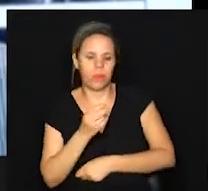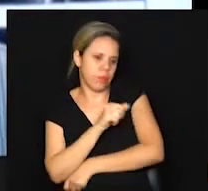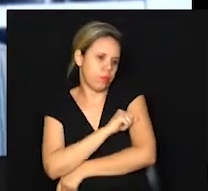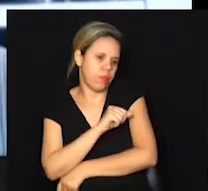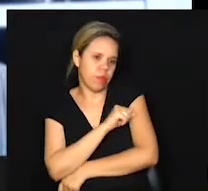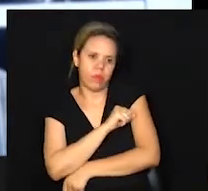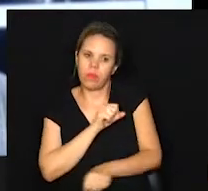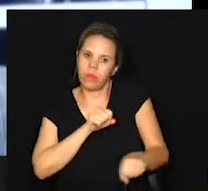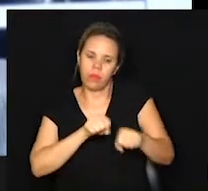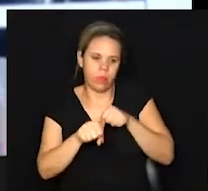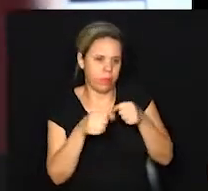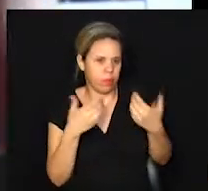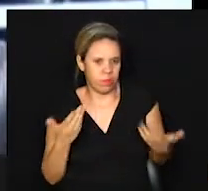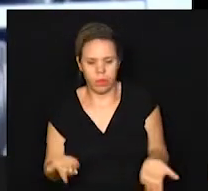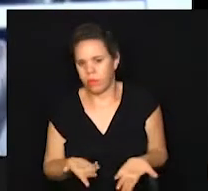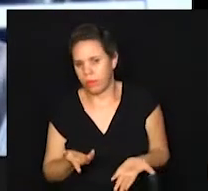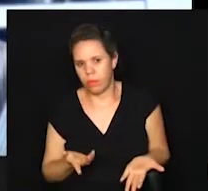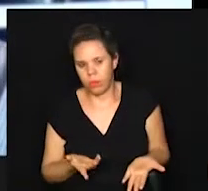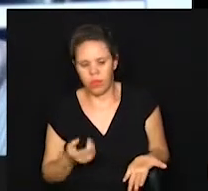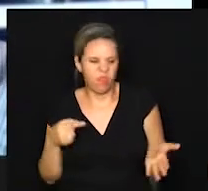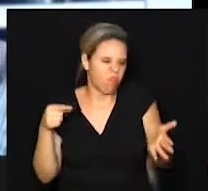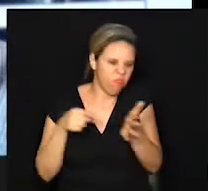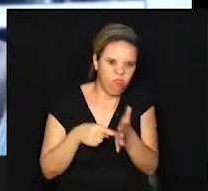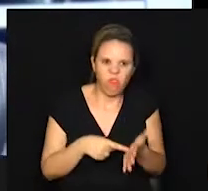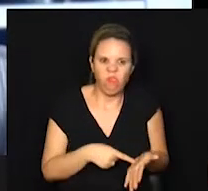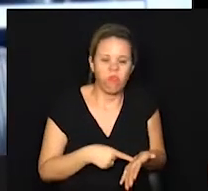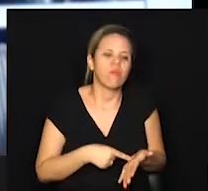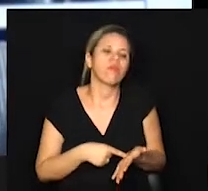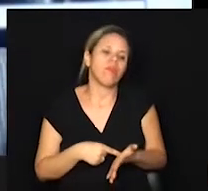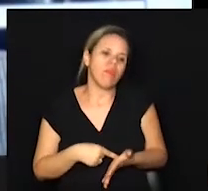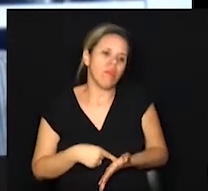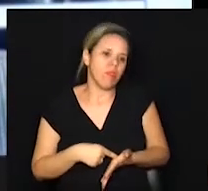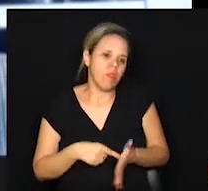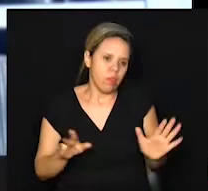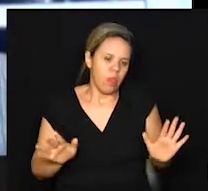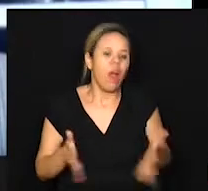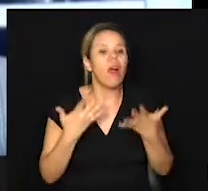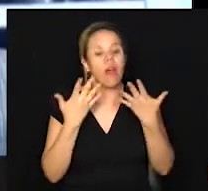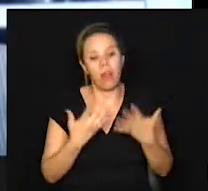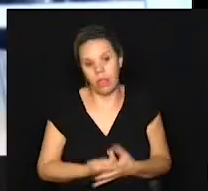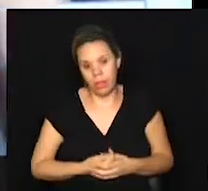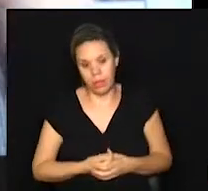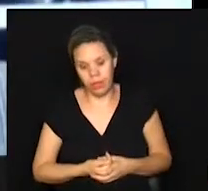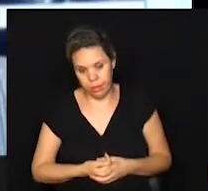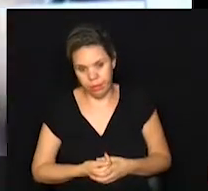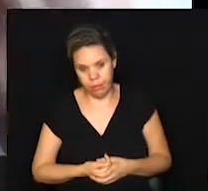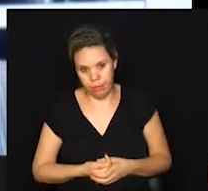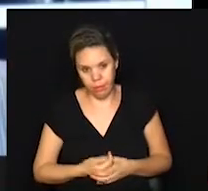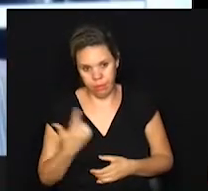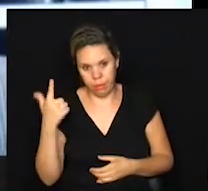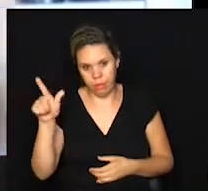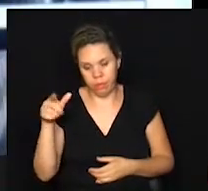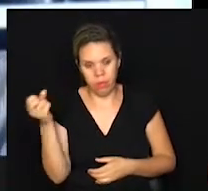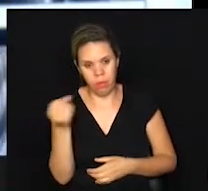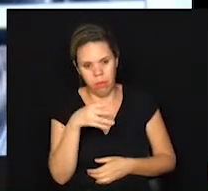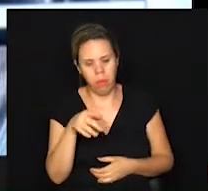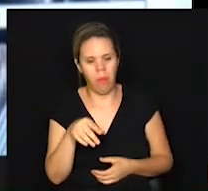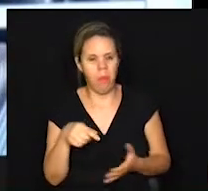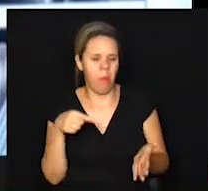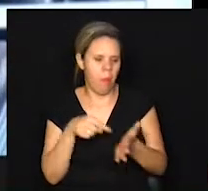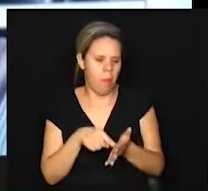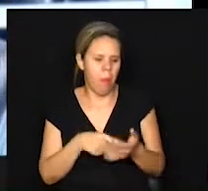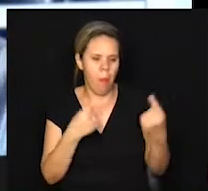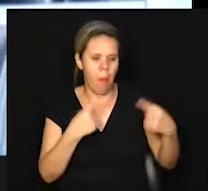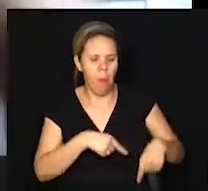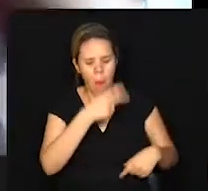se formarem. Mas o fato é que essa denúncia do Intercept, ela incentivou, ela impulsionou outras novas denúncias contra essa